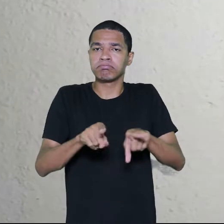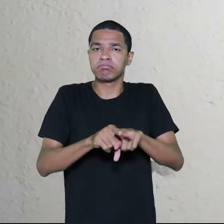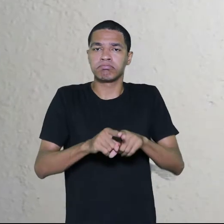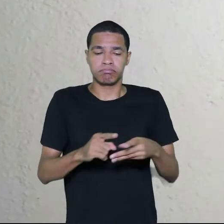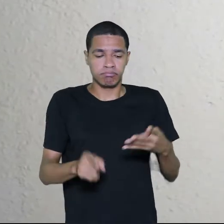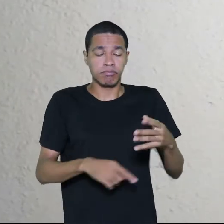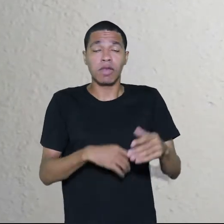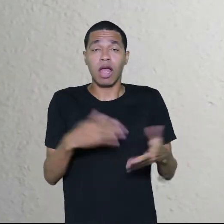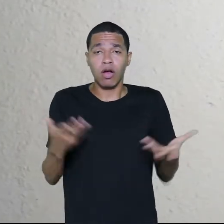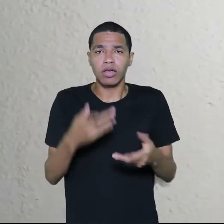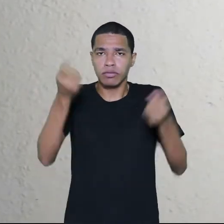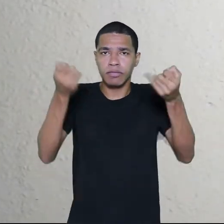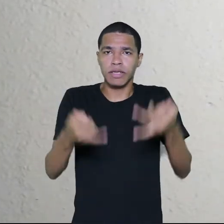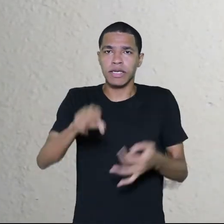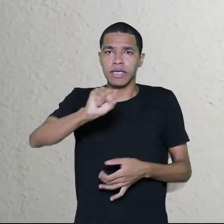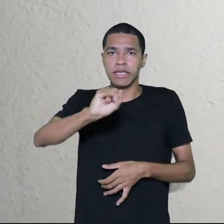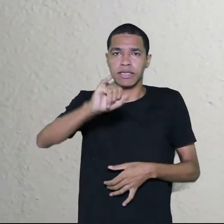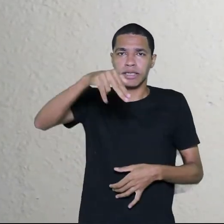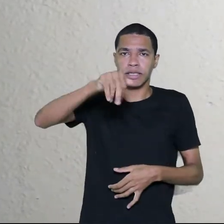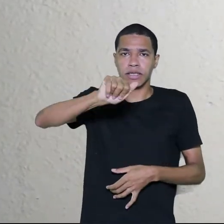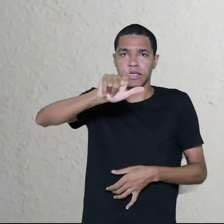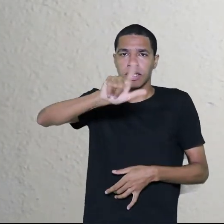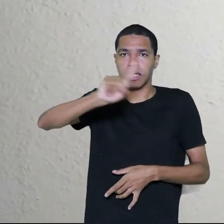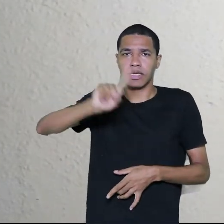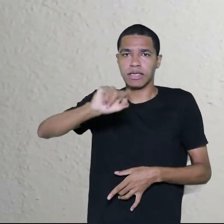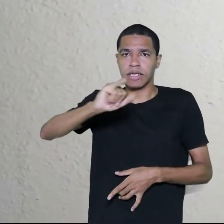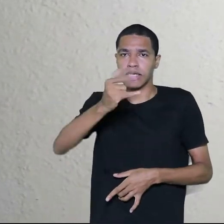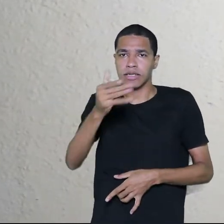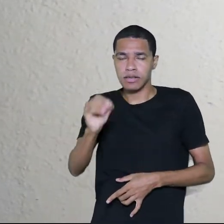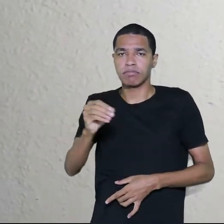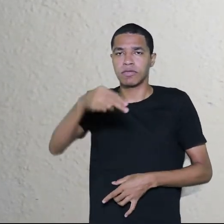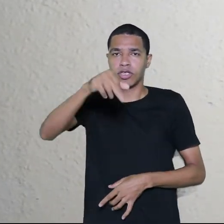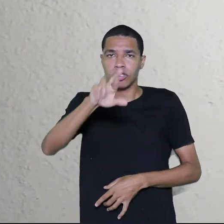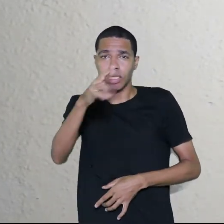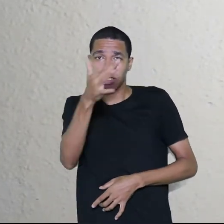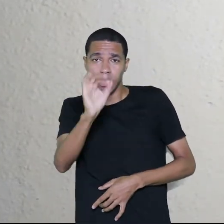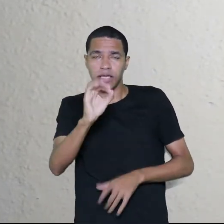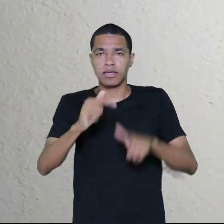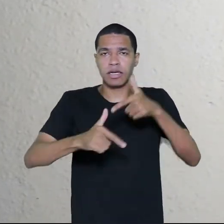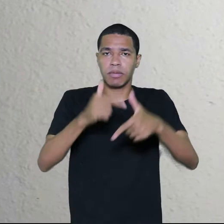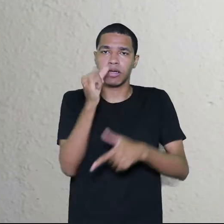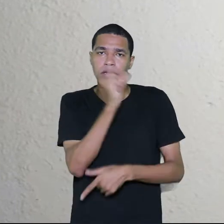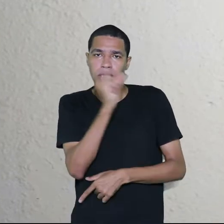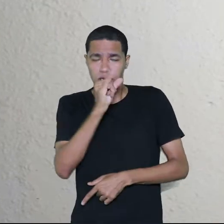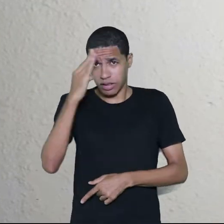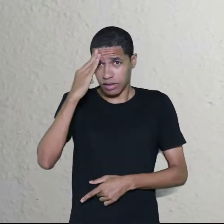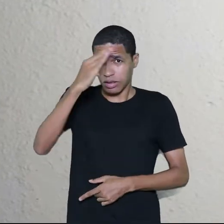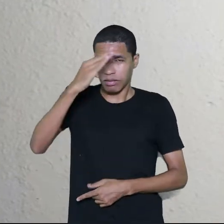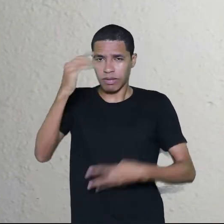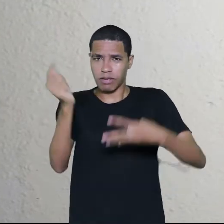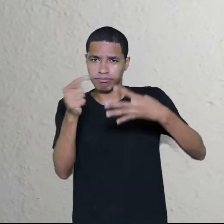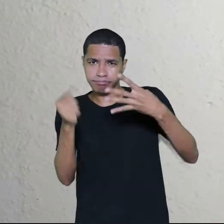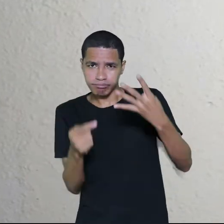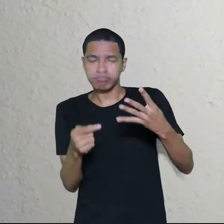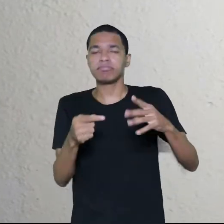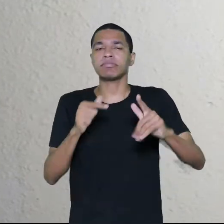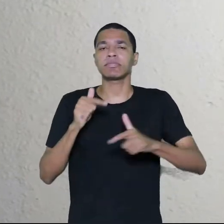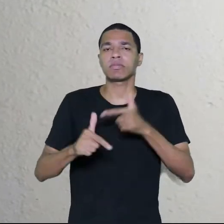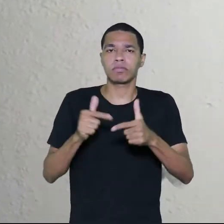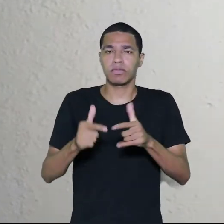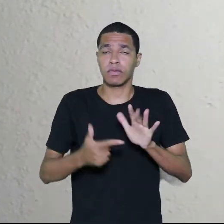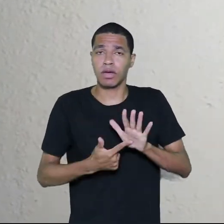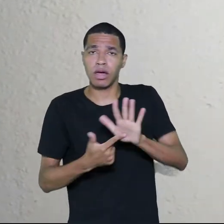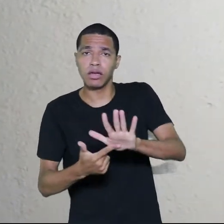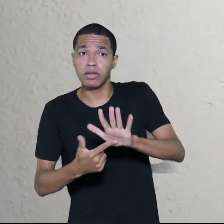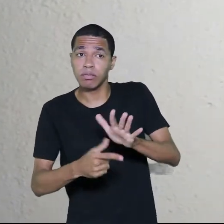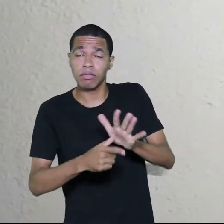a sinalização. Na NR10, a sinalização que trabalha com a eletricidade tem como principal função advertir